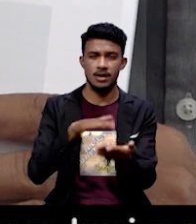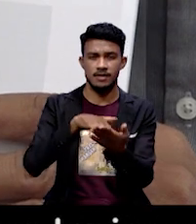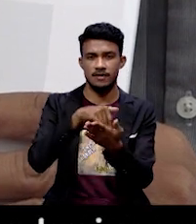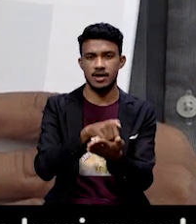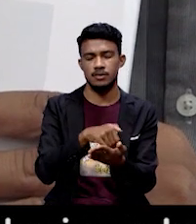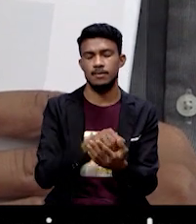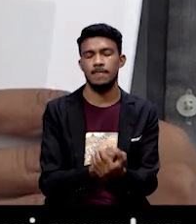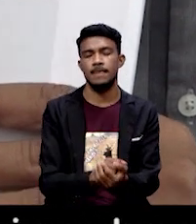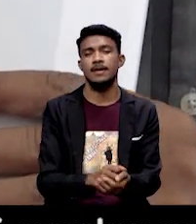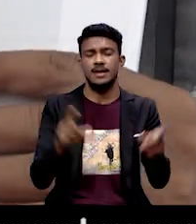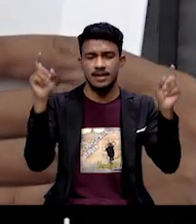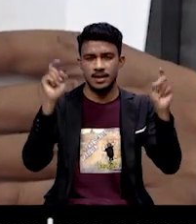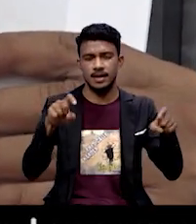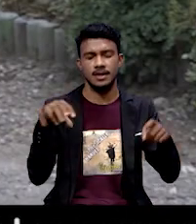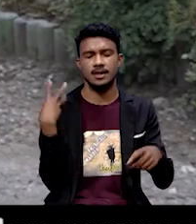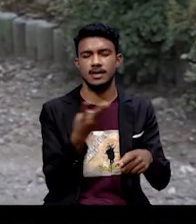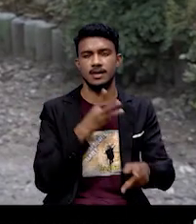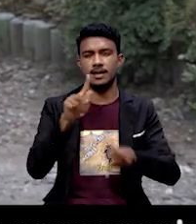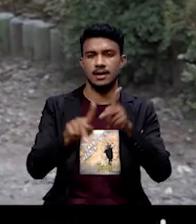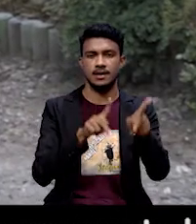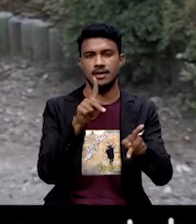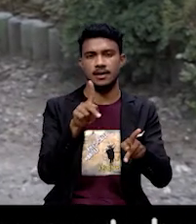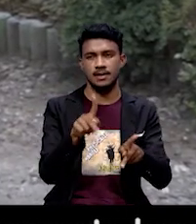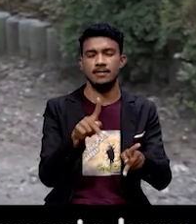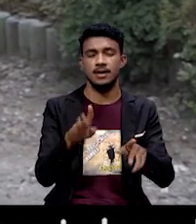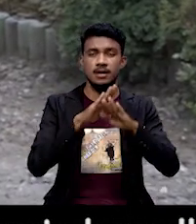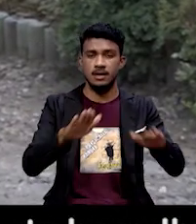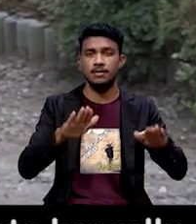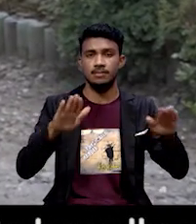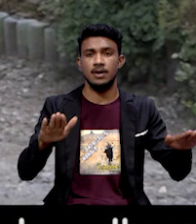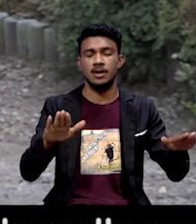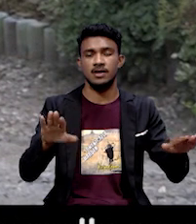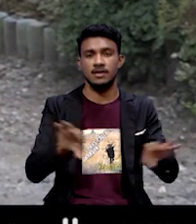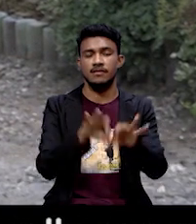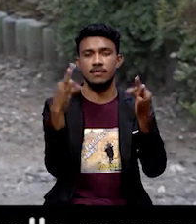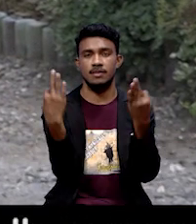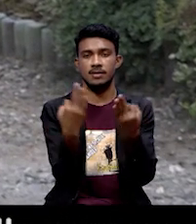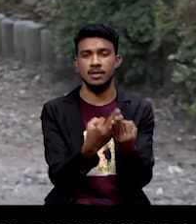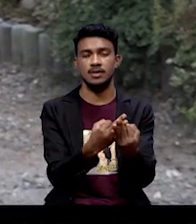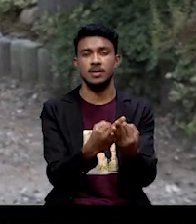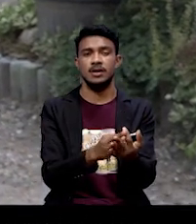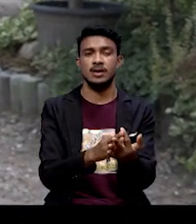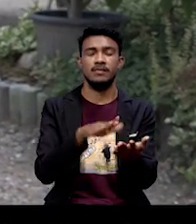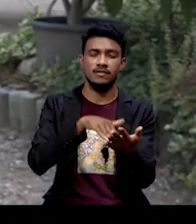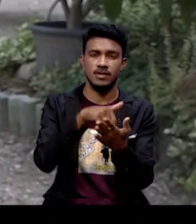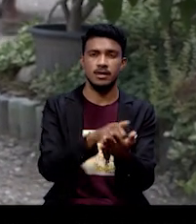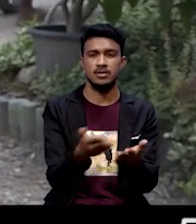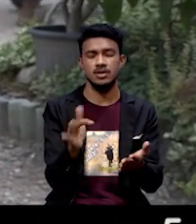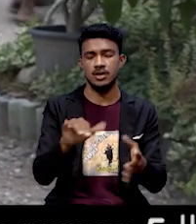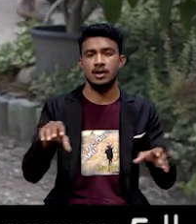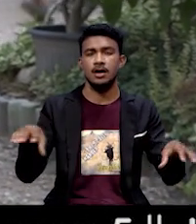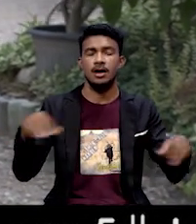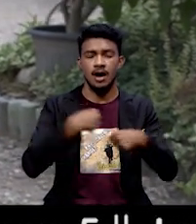então obriga e tenha o ansira família ser nebe vulnerável no ansira a tohal o serviço